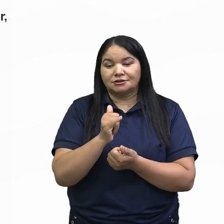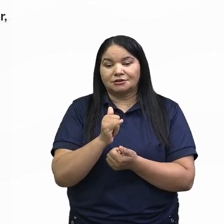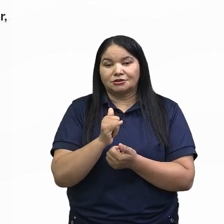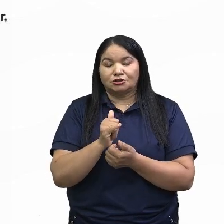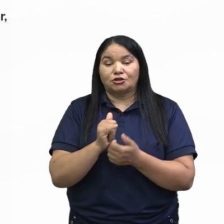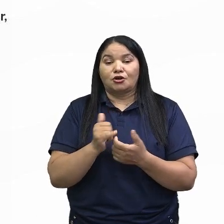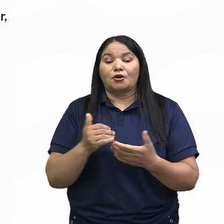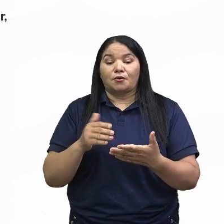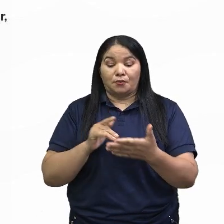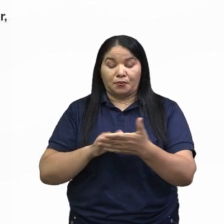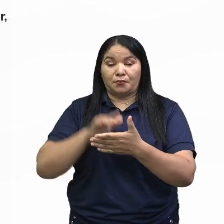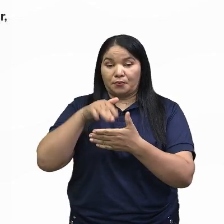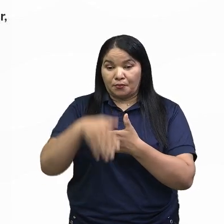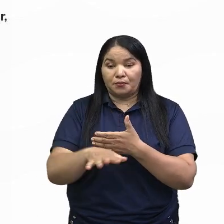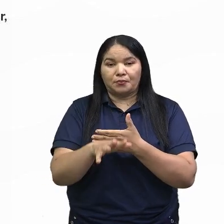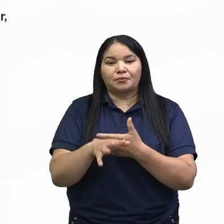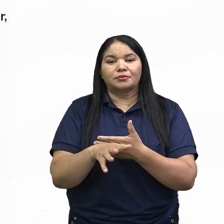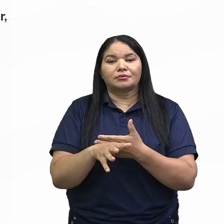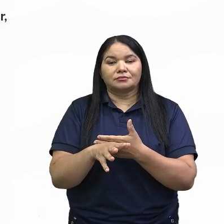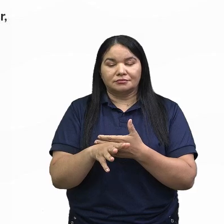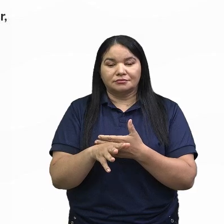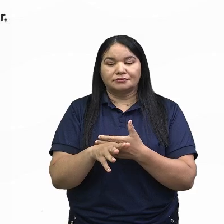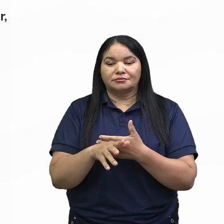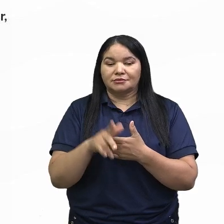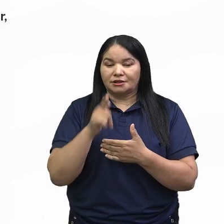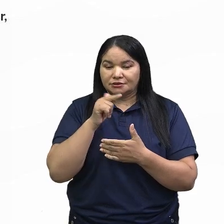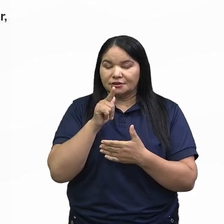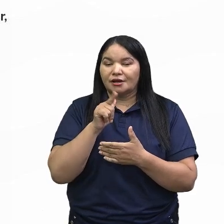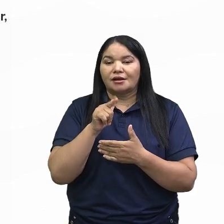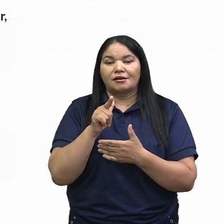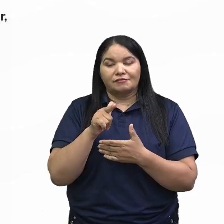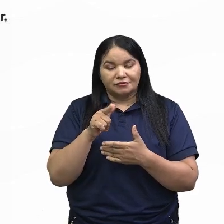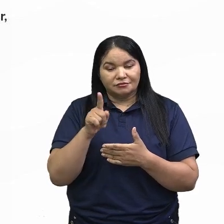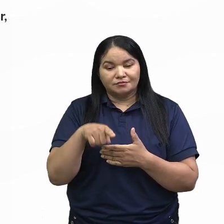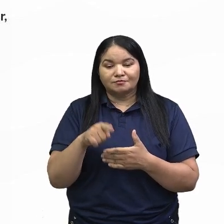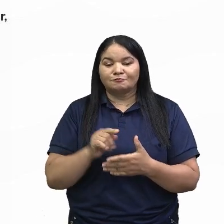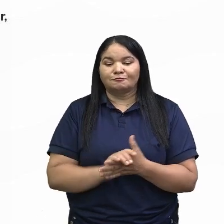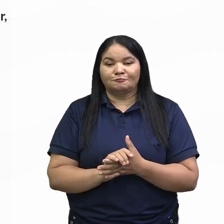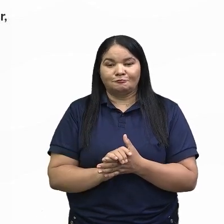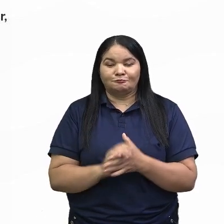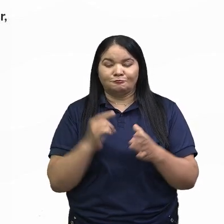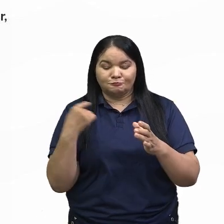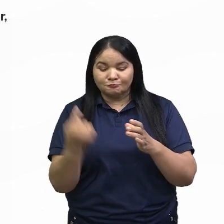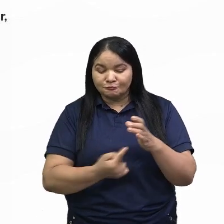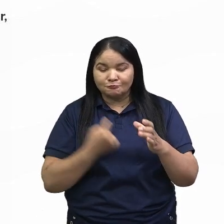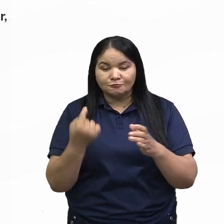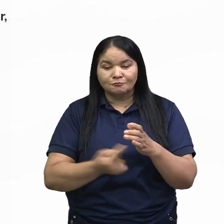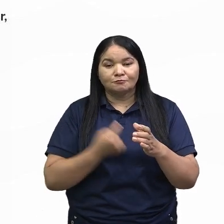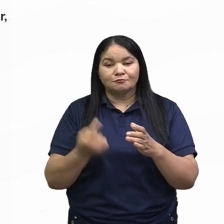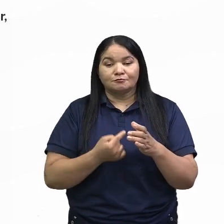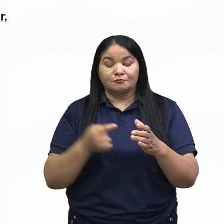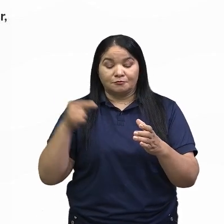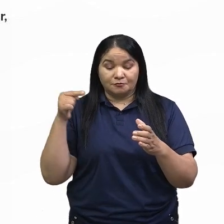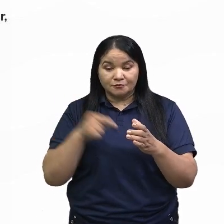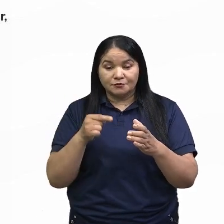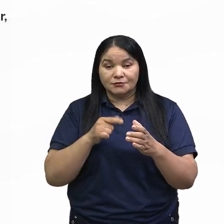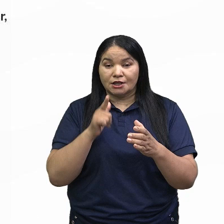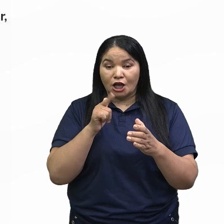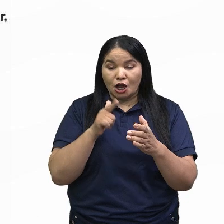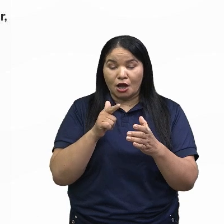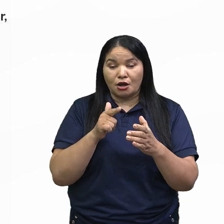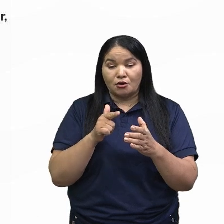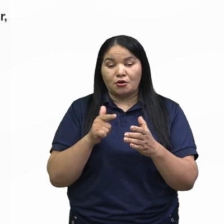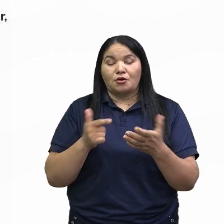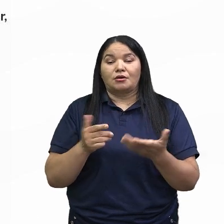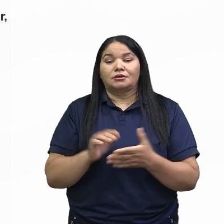as águas movem turbinas que transformam a energia potencial da água que está represada,